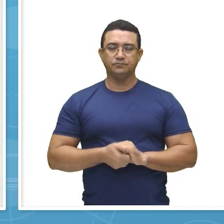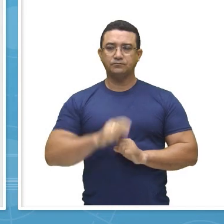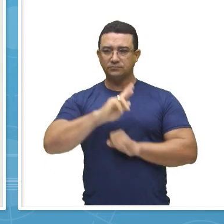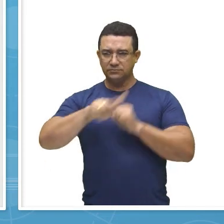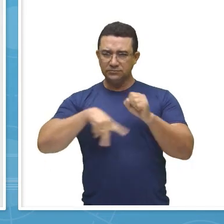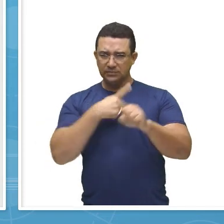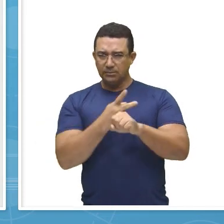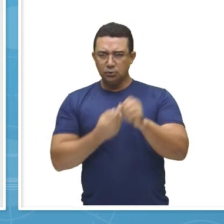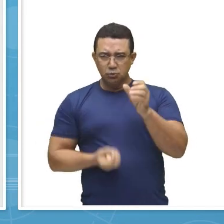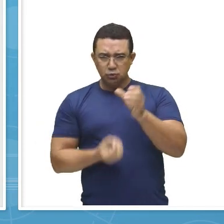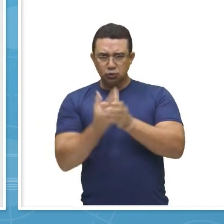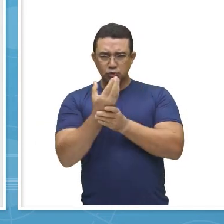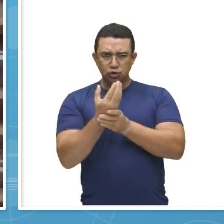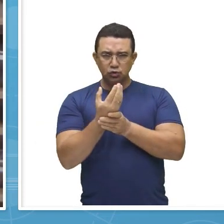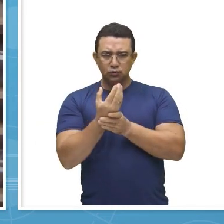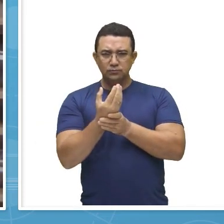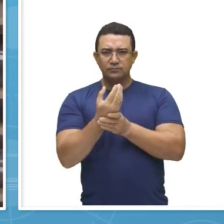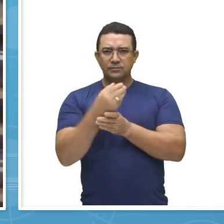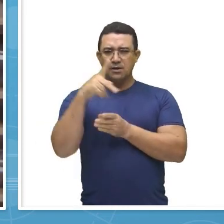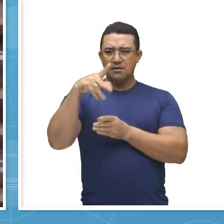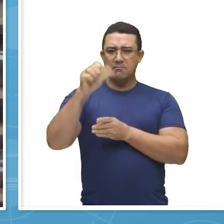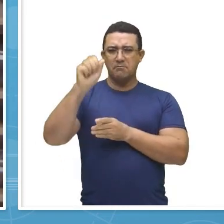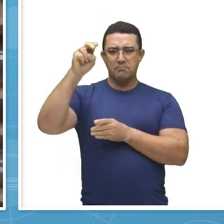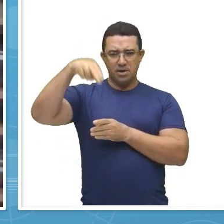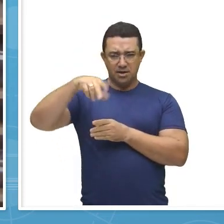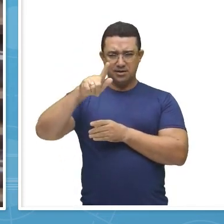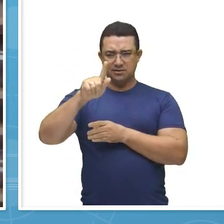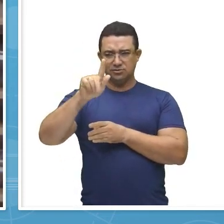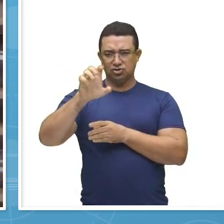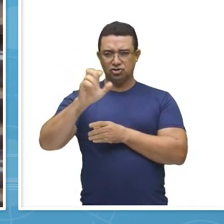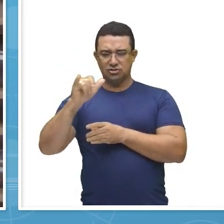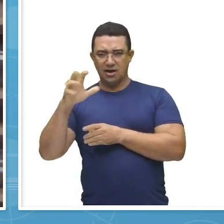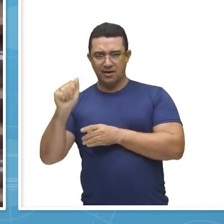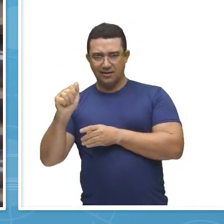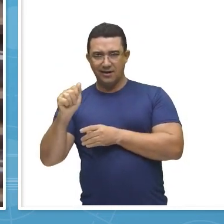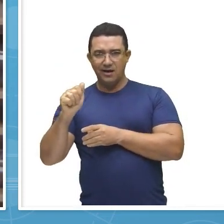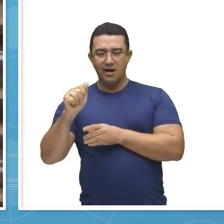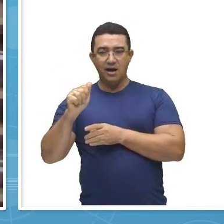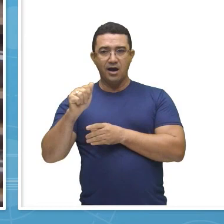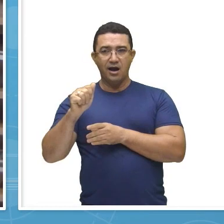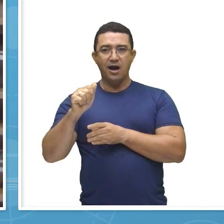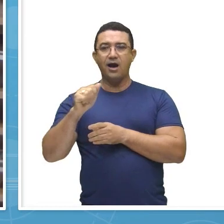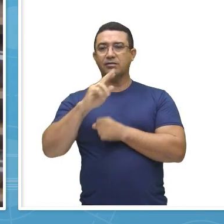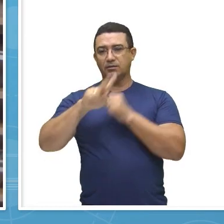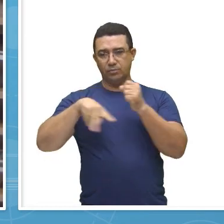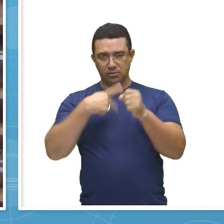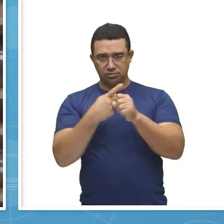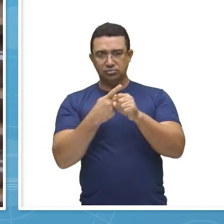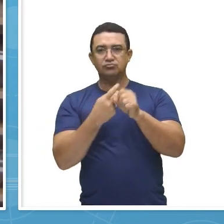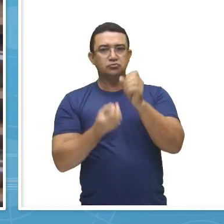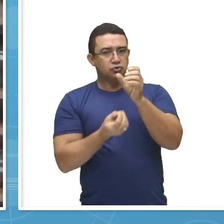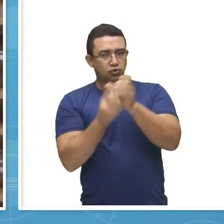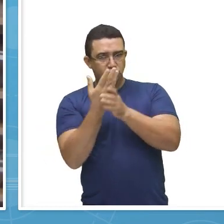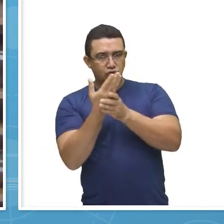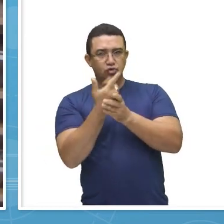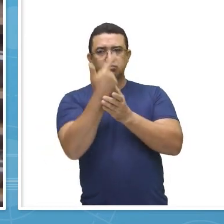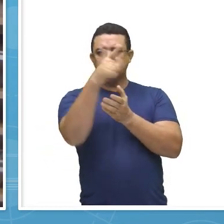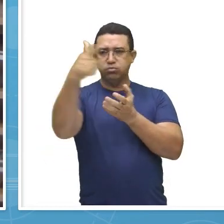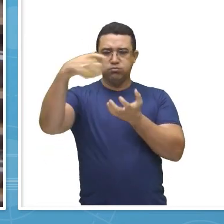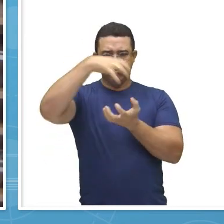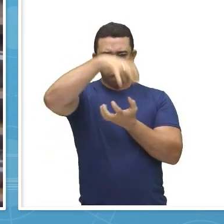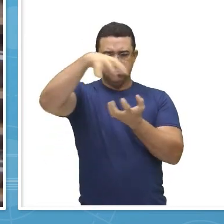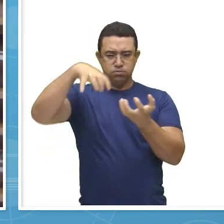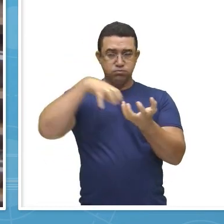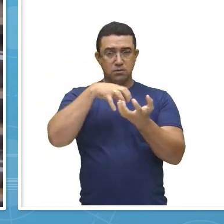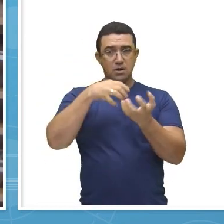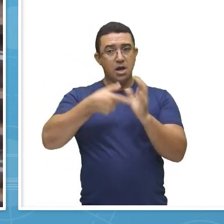Pangeia ela se fragmenta, né, ela vai dando origem à Laurásia e à Gondwana. Primeiro a